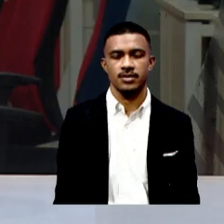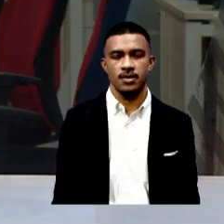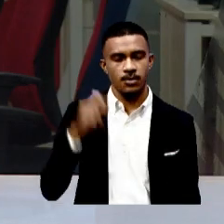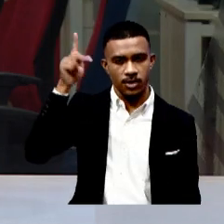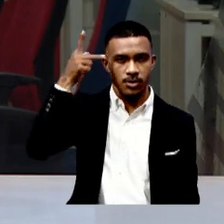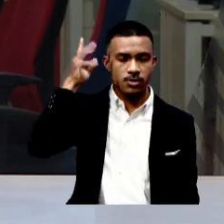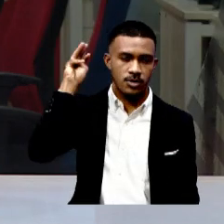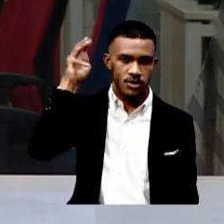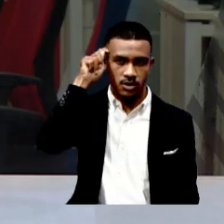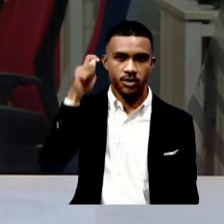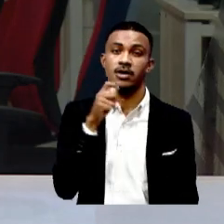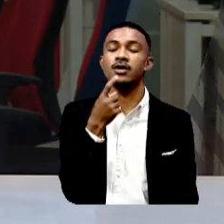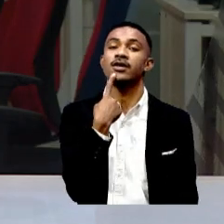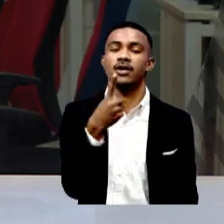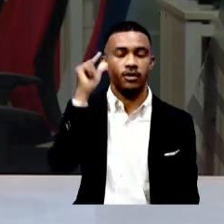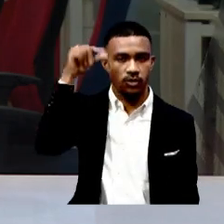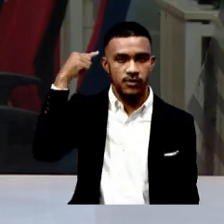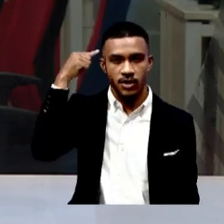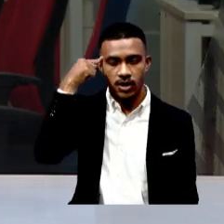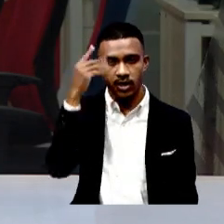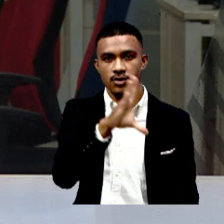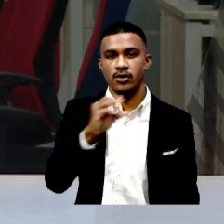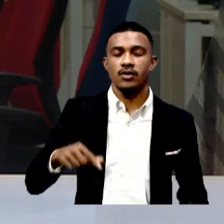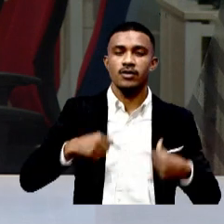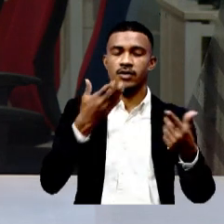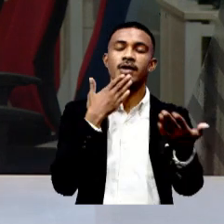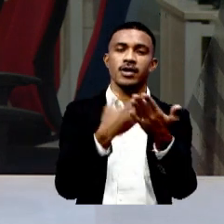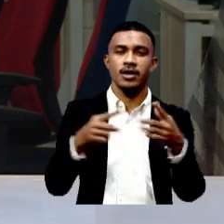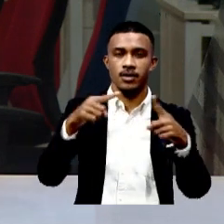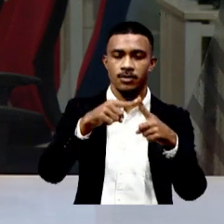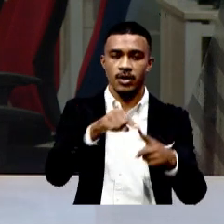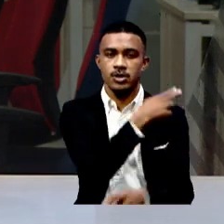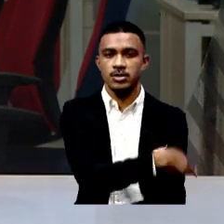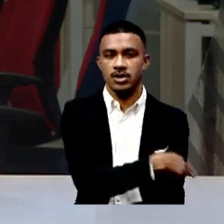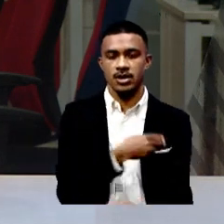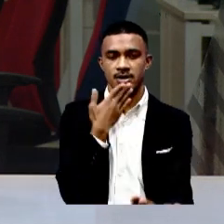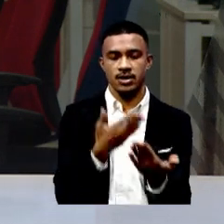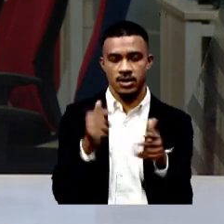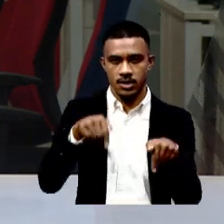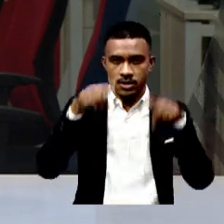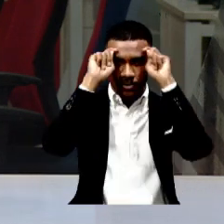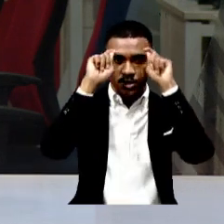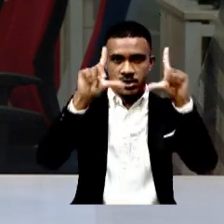Primeiro-ministro Taumaturu Ruakateten, governo sem melhor qualidade do Hospital Sira e Timor-Leste.